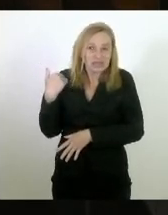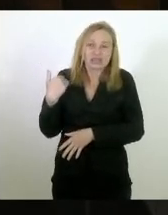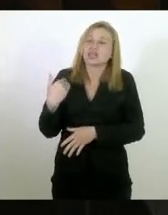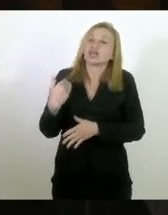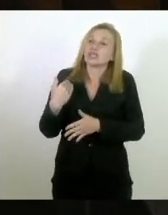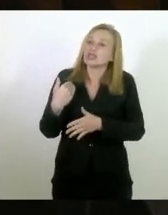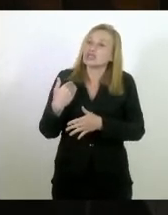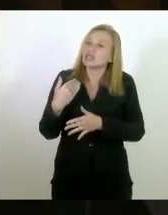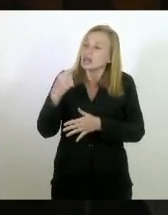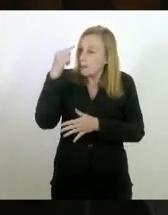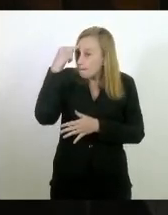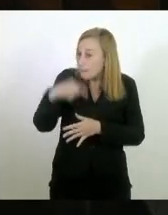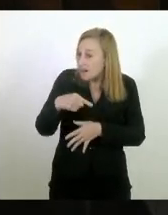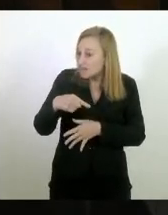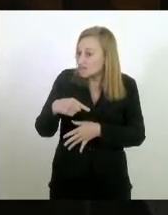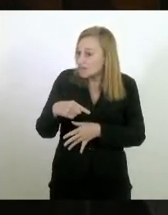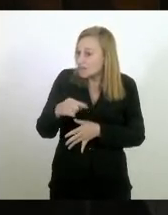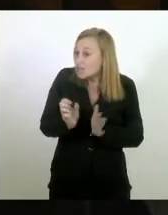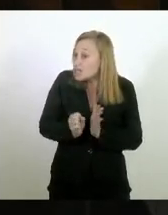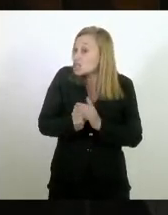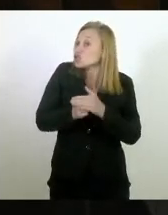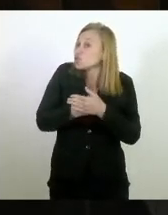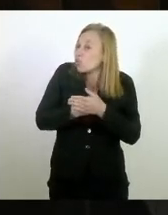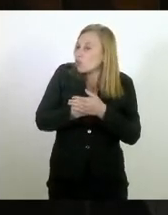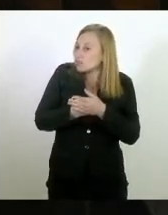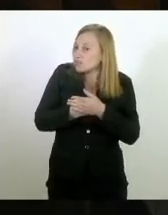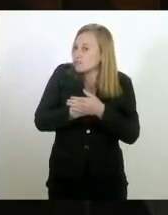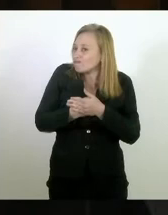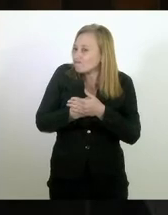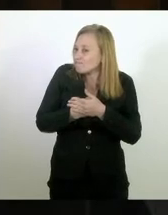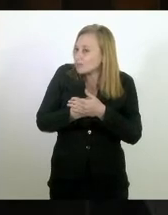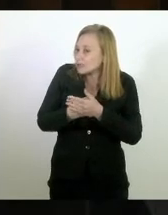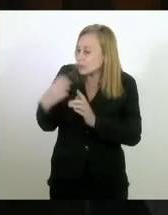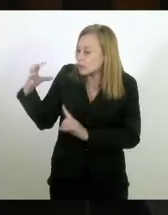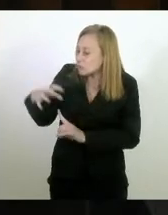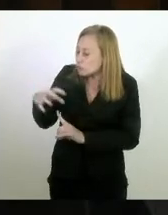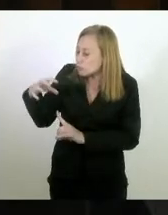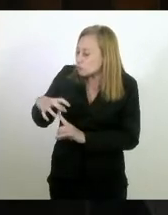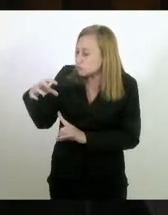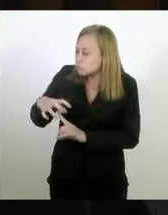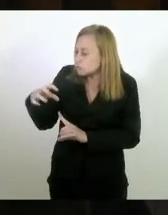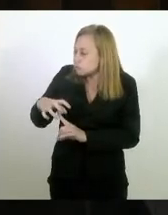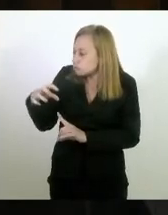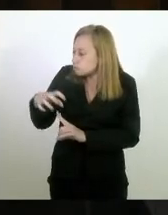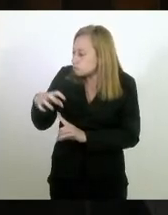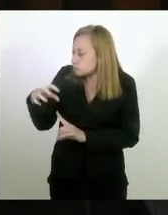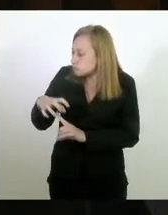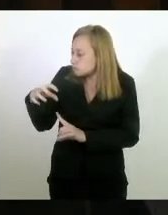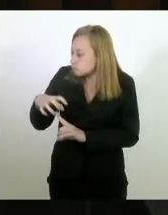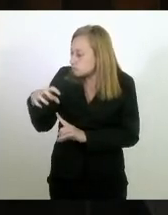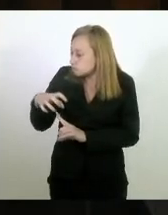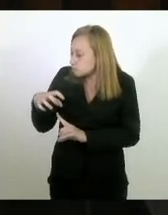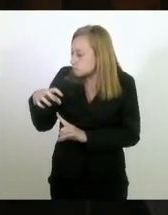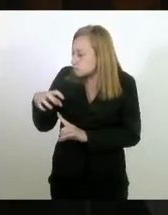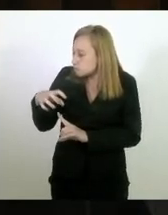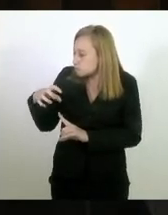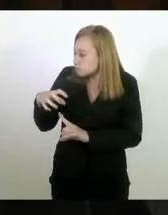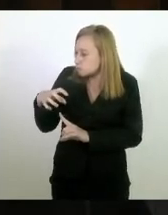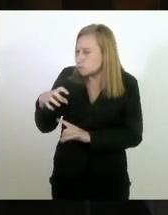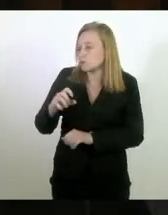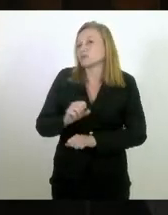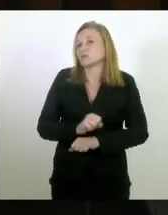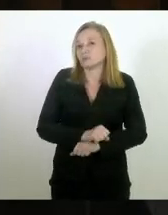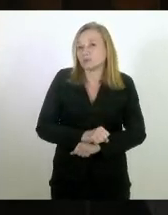evidentemente que tem alguém que faz a cabeça de algum fiel e diz vai lá e quebra